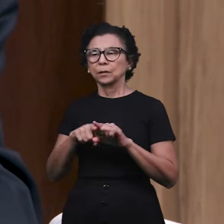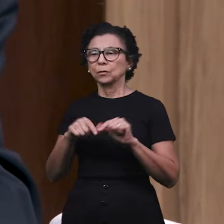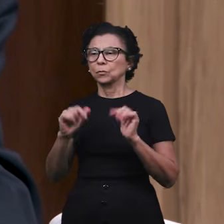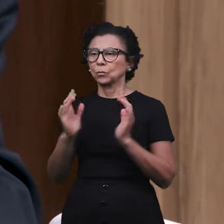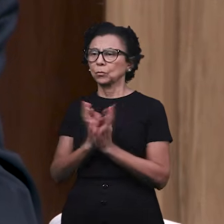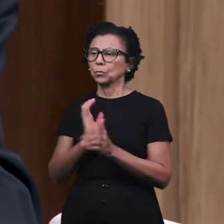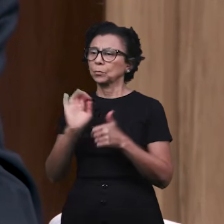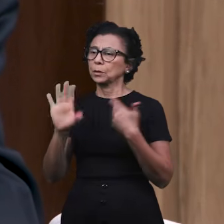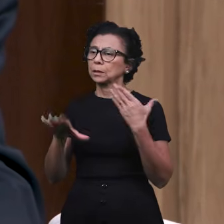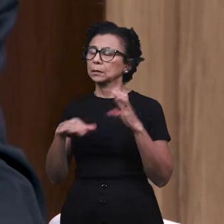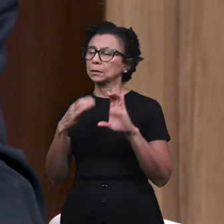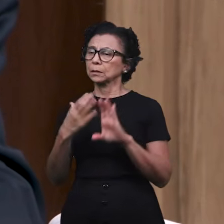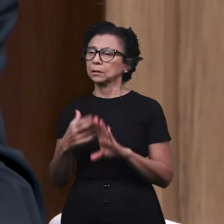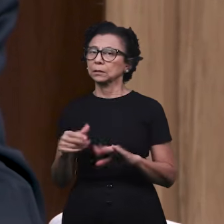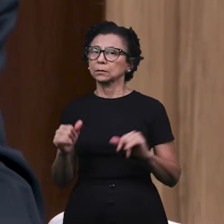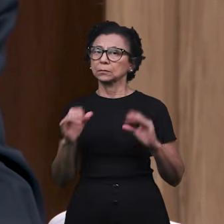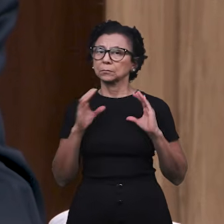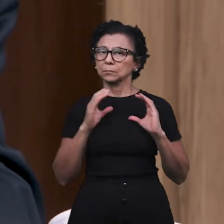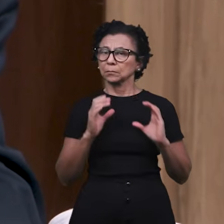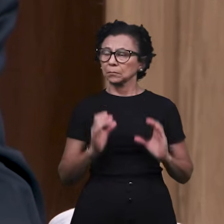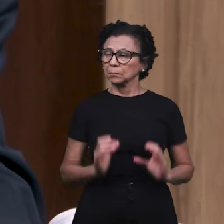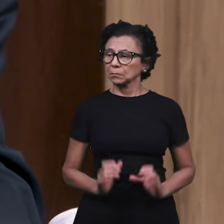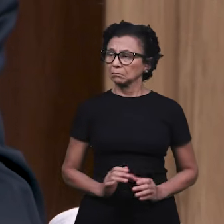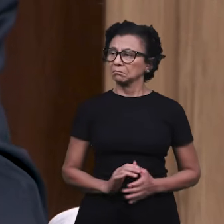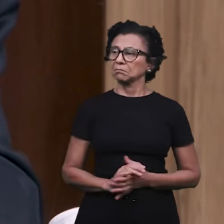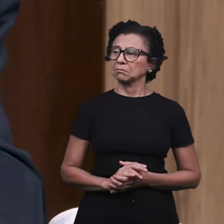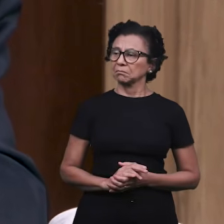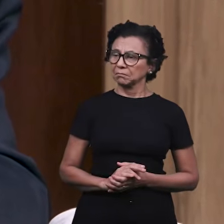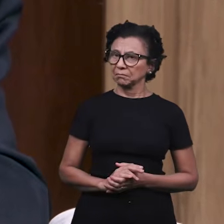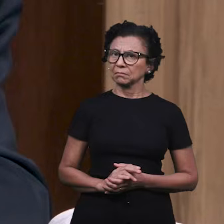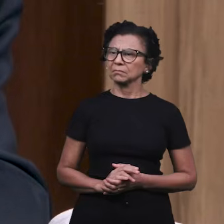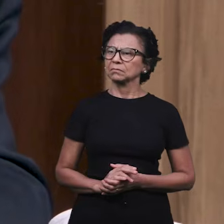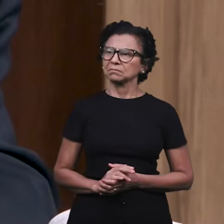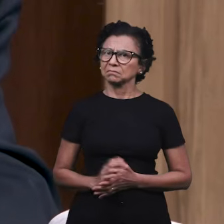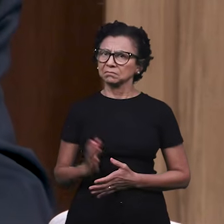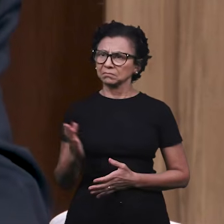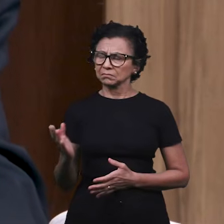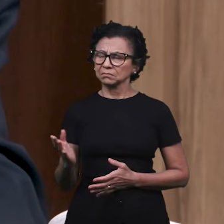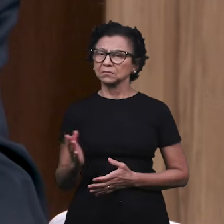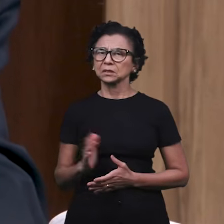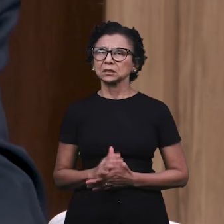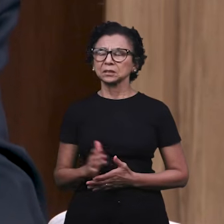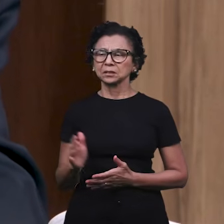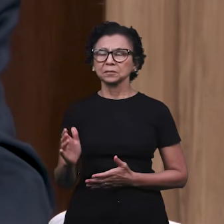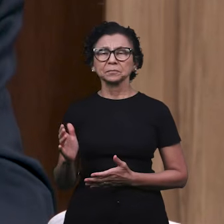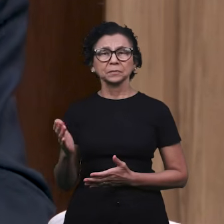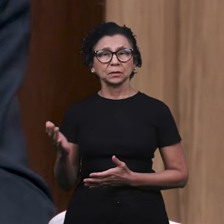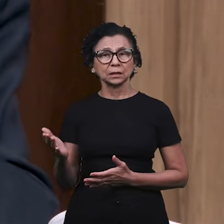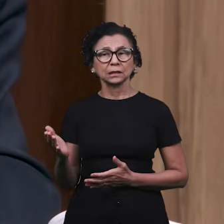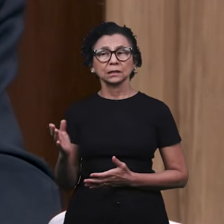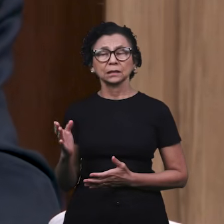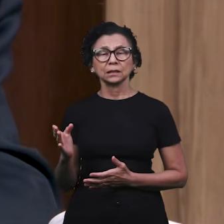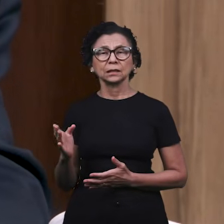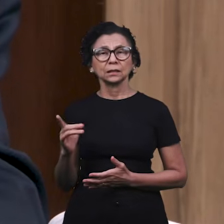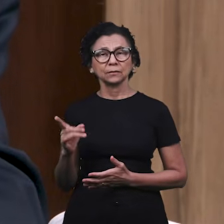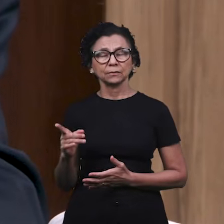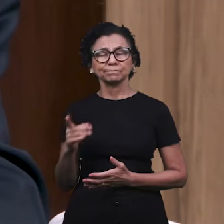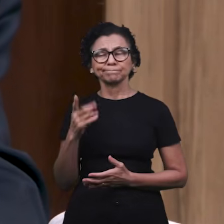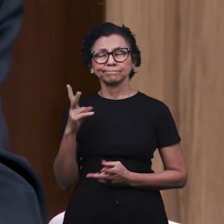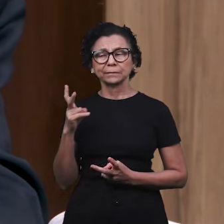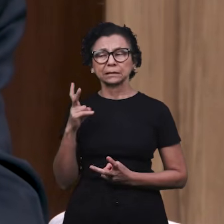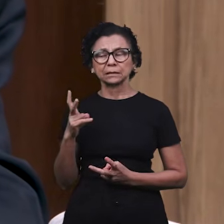excelente comportamento que confirma aquilo ali, ou seja, a vida